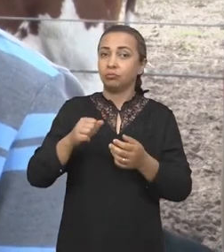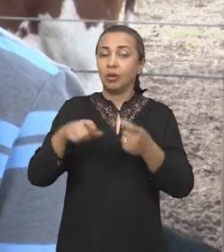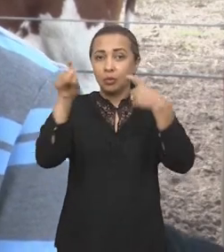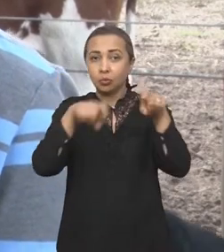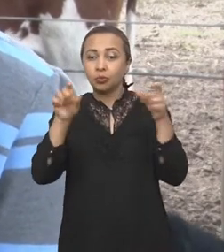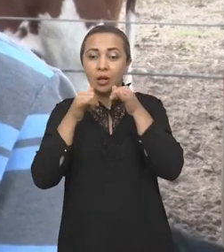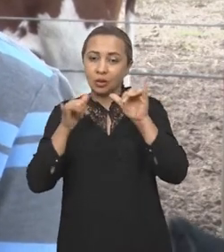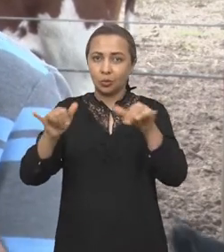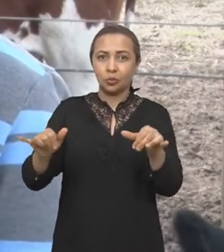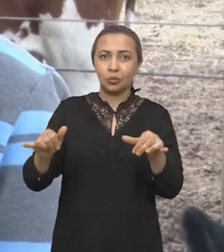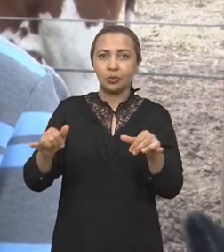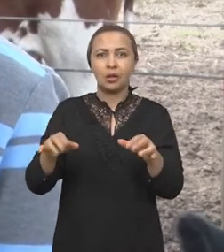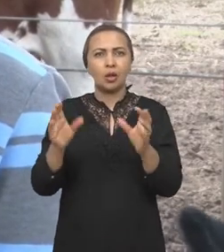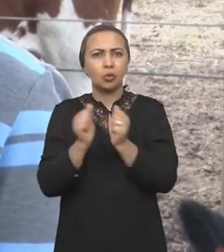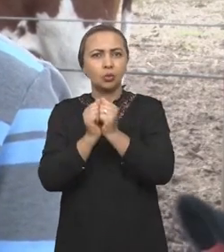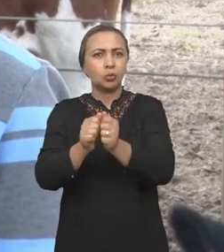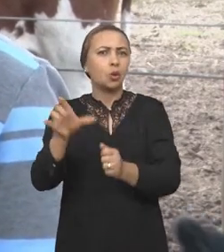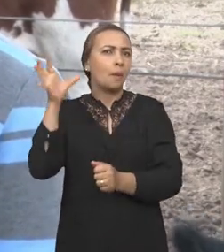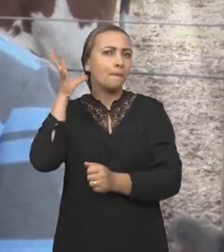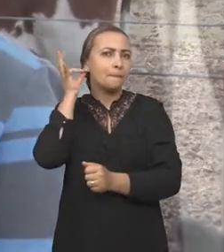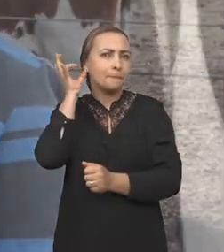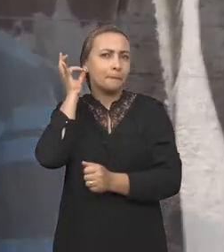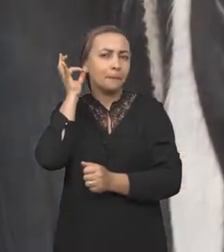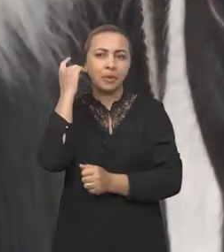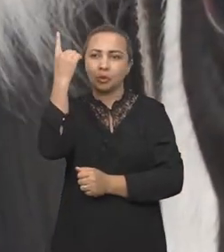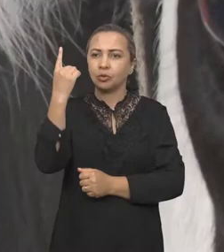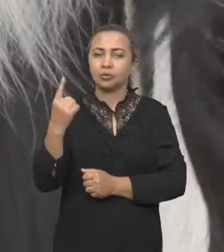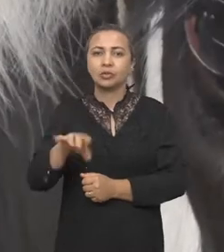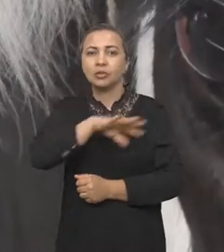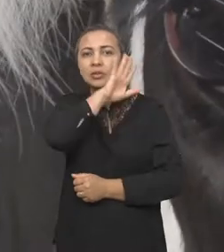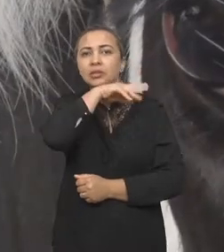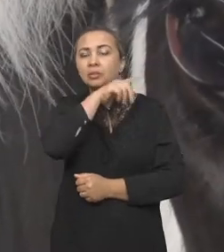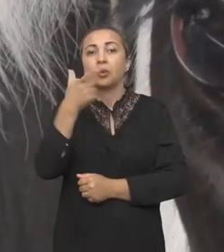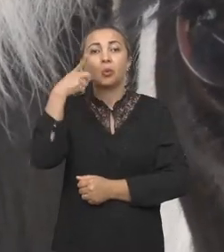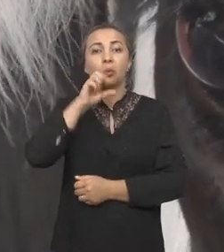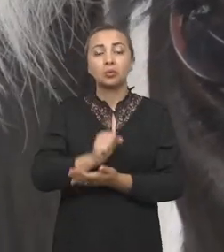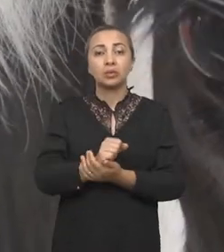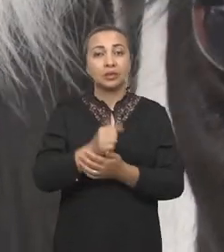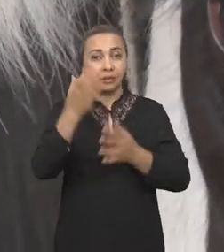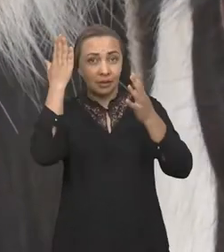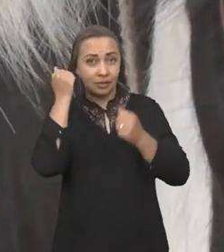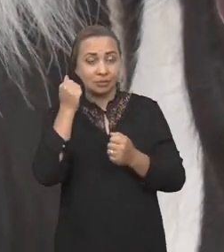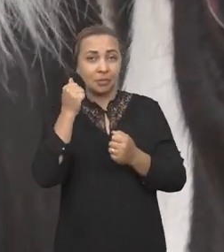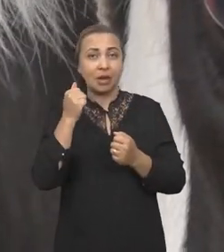eles, através de brincos de identificação em cada animal, eles conseguiam